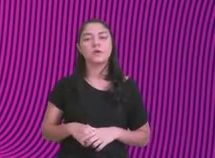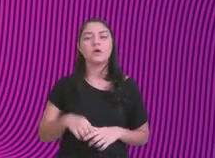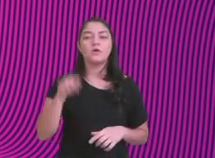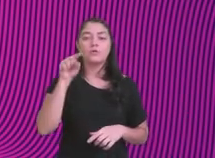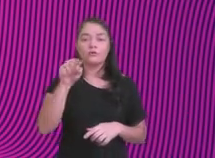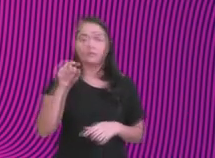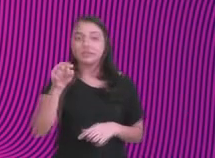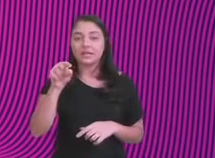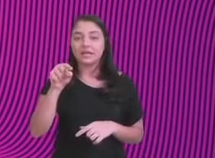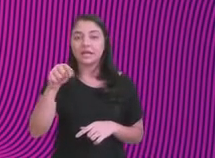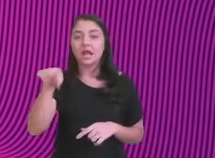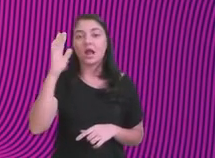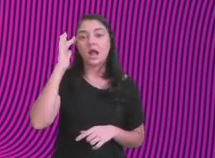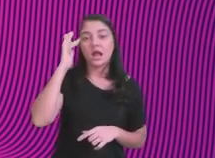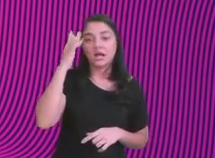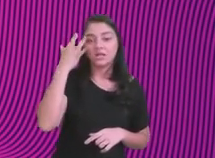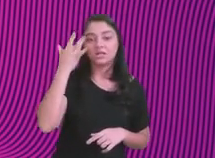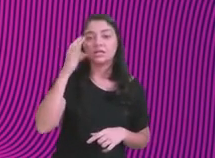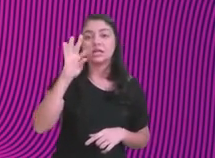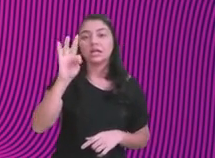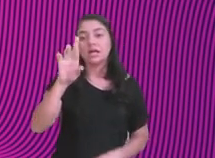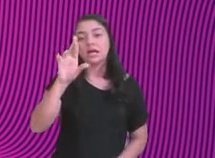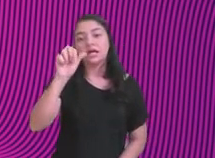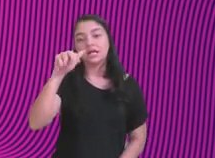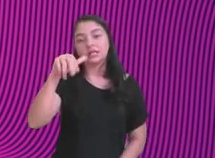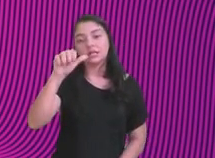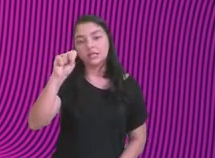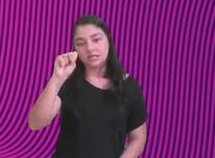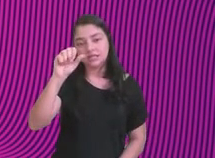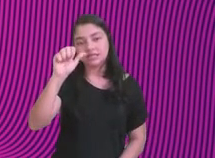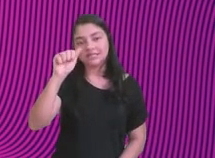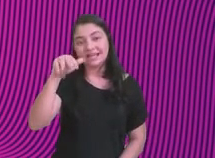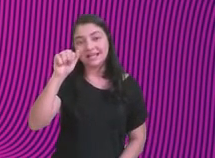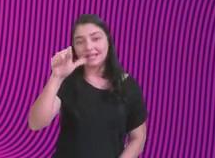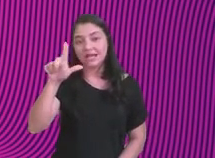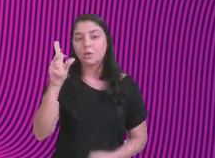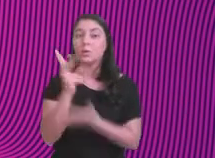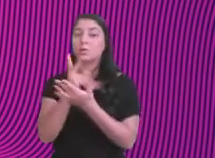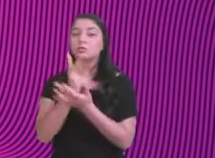transanal em alguma situação ou se ele aguarda essa moratória.